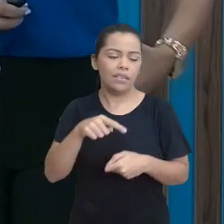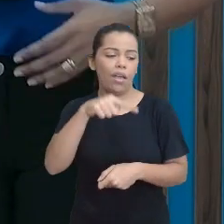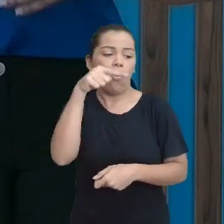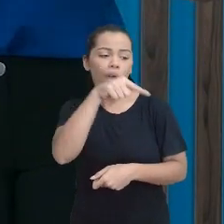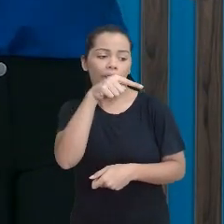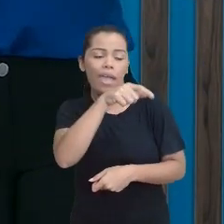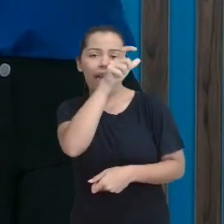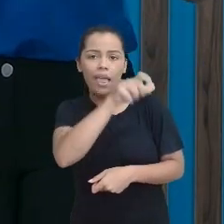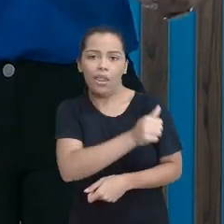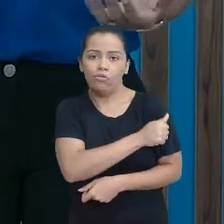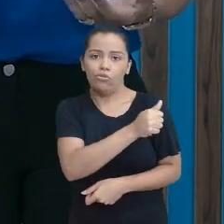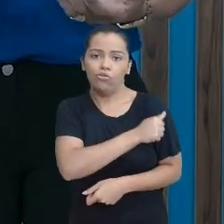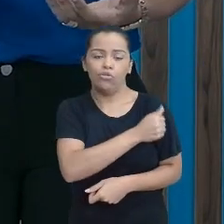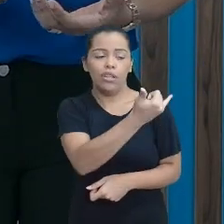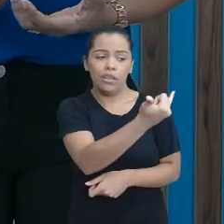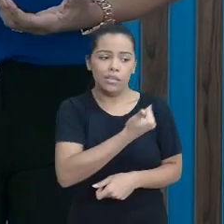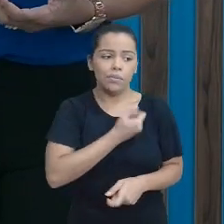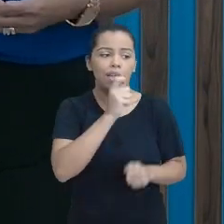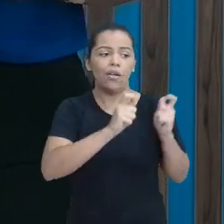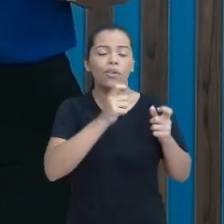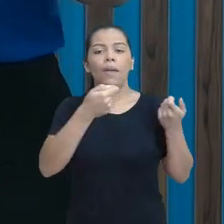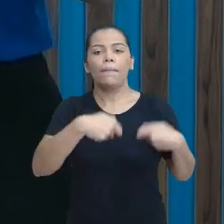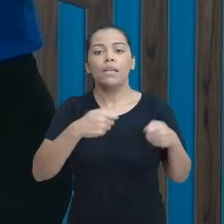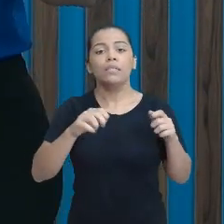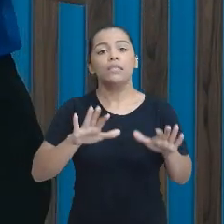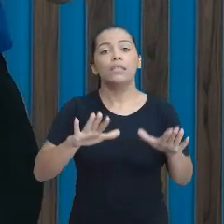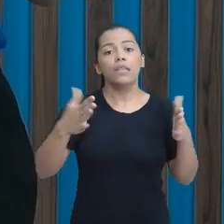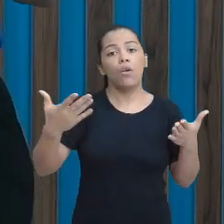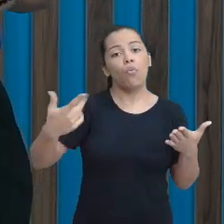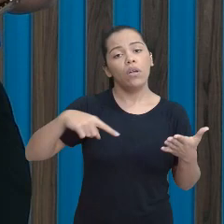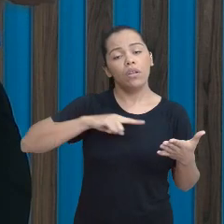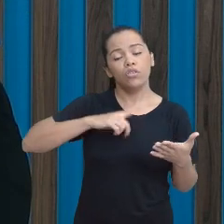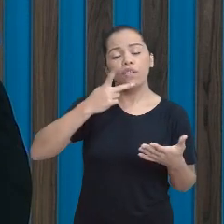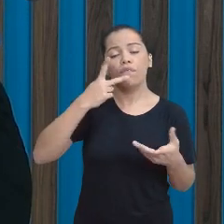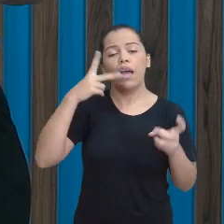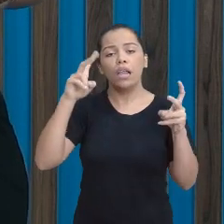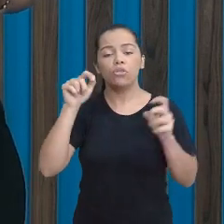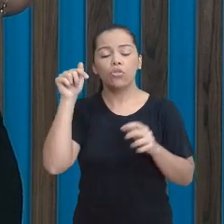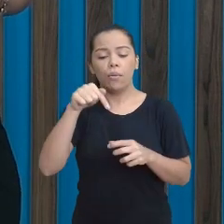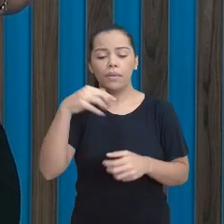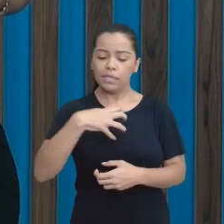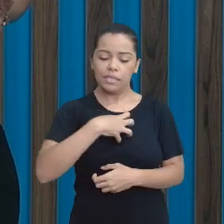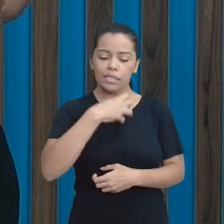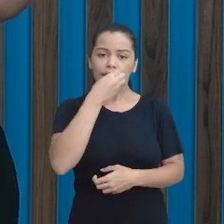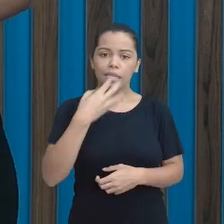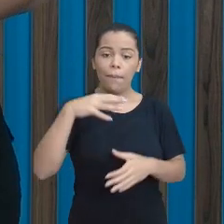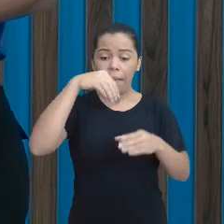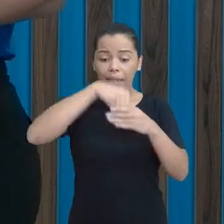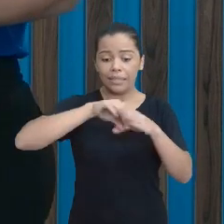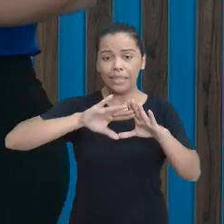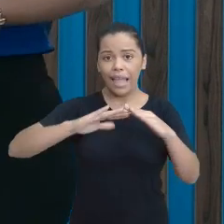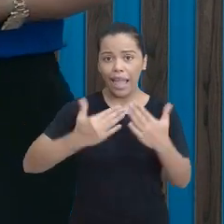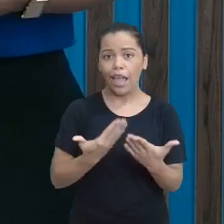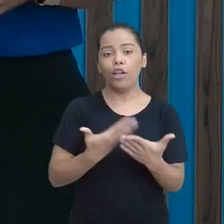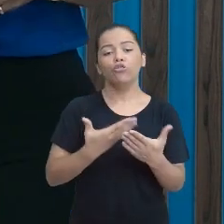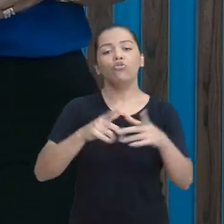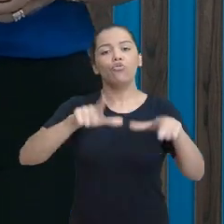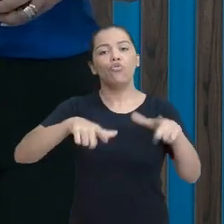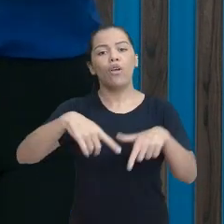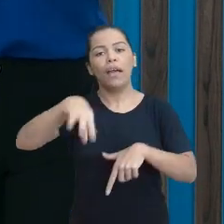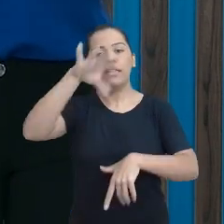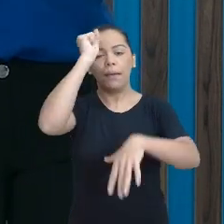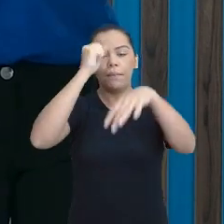Quando a gente fala de tudo isso, quando a gente fala de bem-estar no ambiente de aprendizagem, a gente está falando de